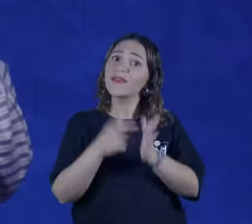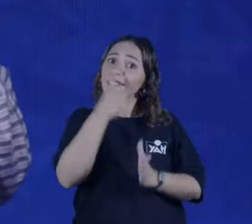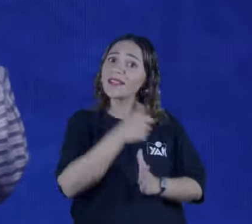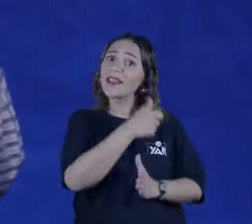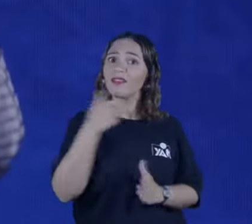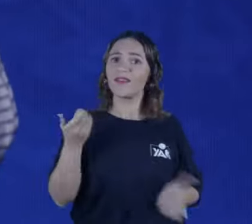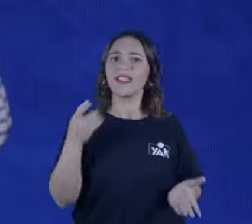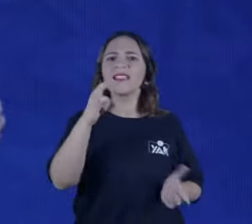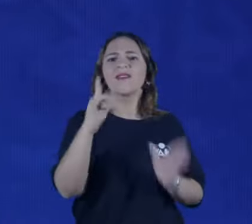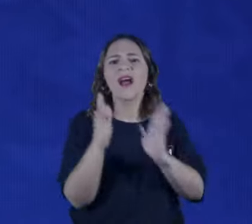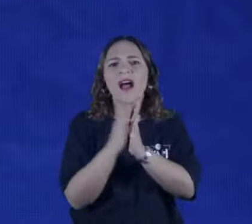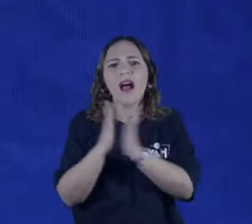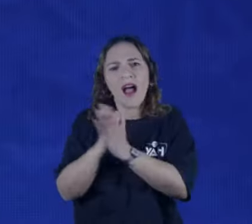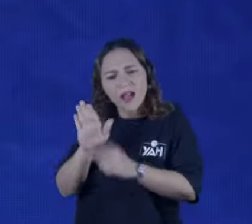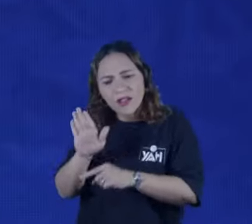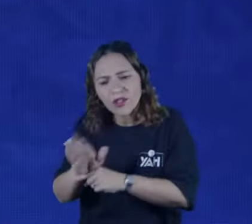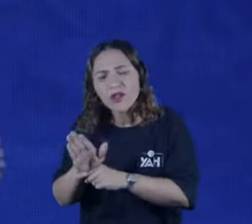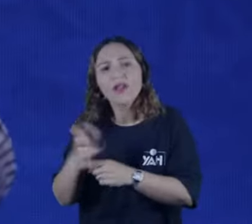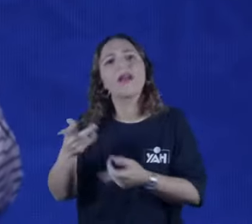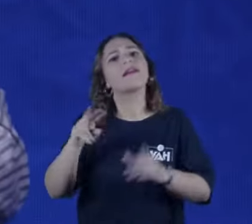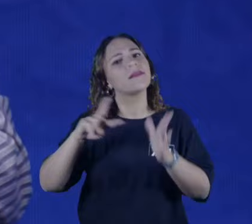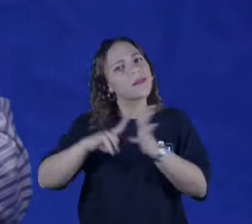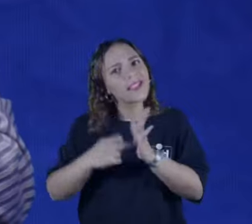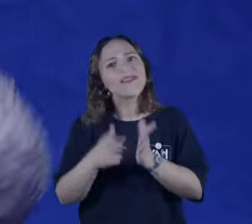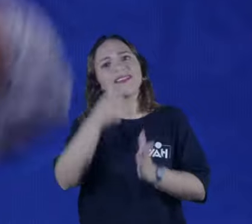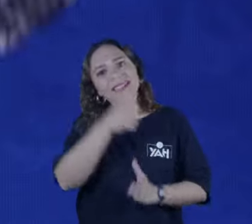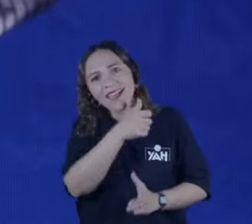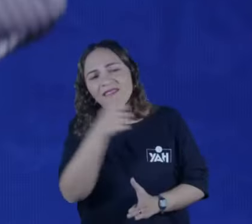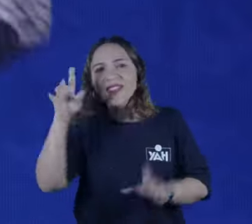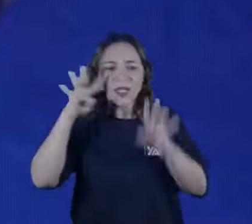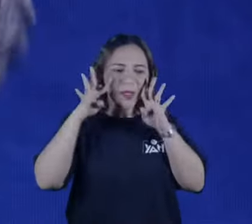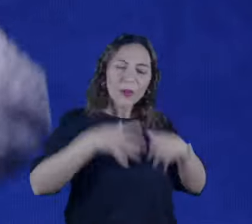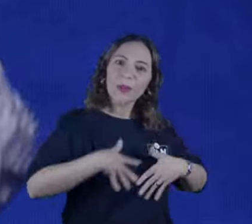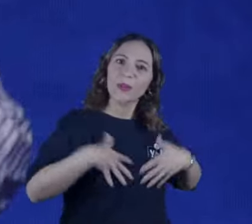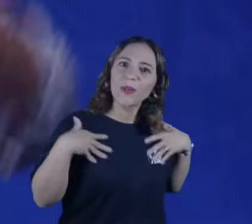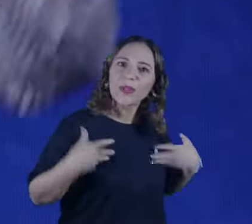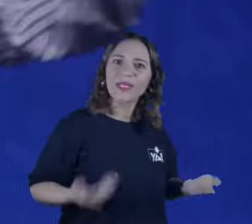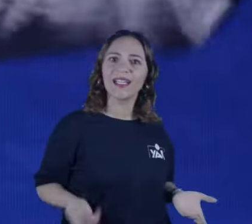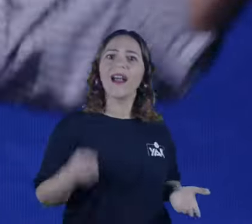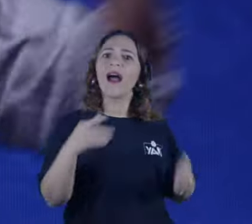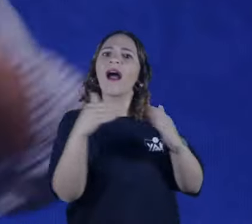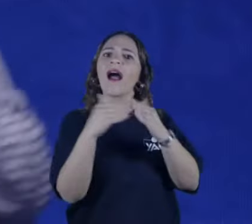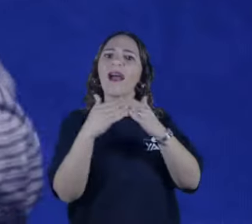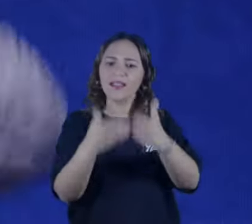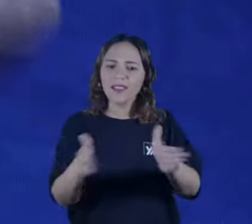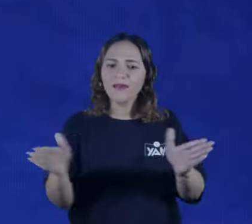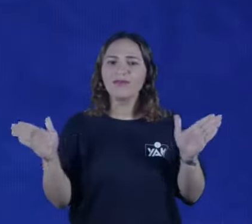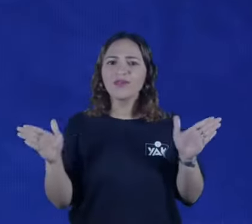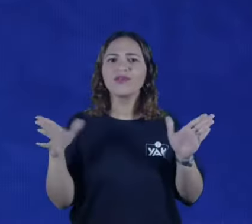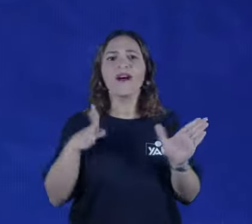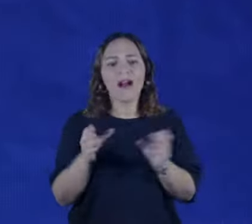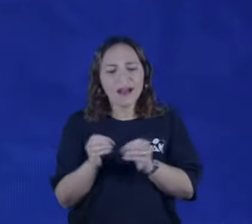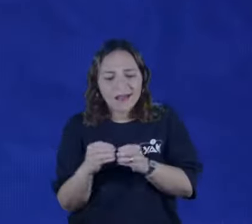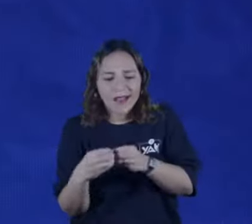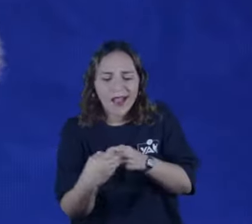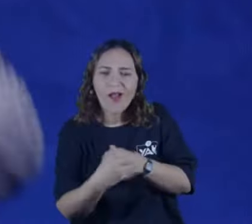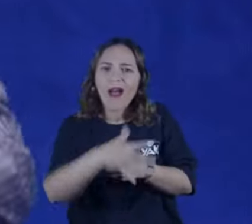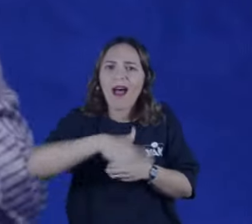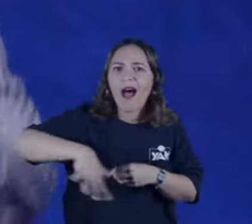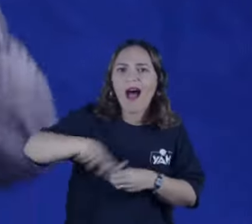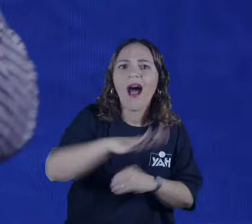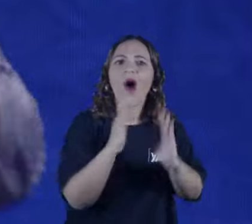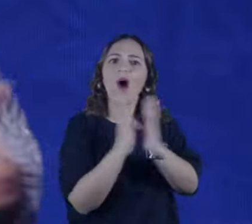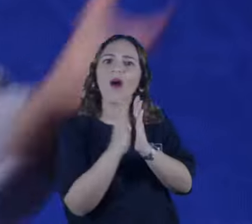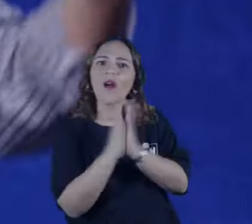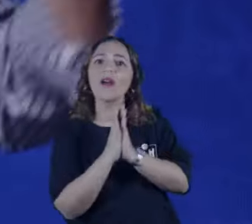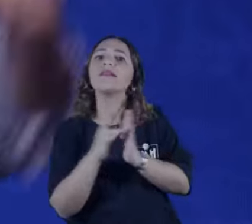você ora com alguém, você está fazendo sacrifícios agradáveis a Deus. Quando você abre a tua casa para ter uma célula, você está ofertando